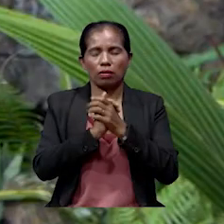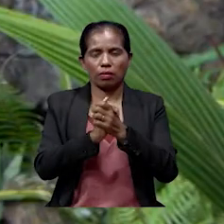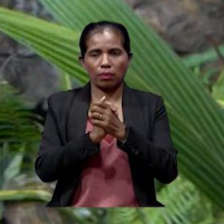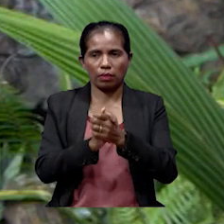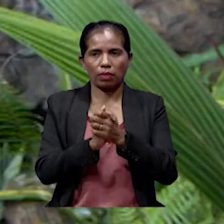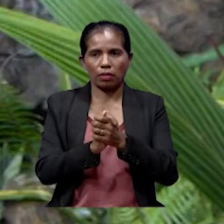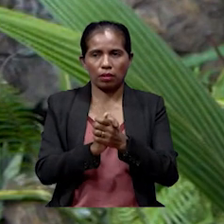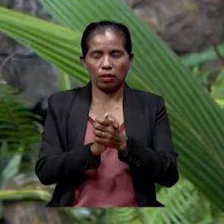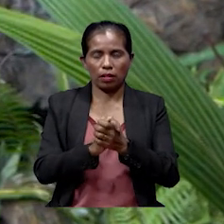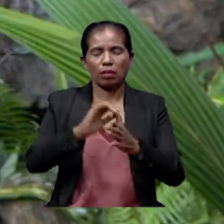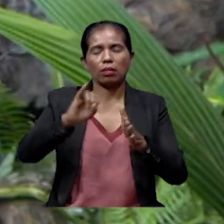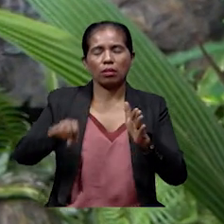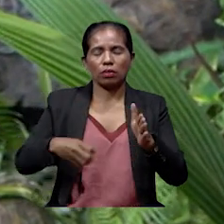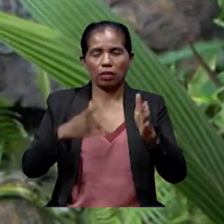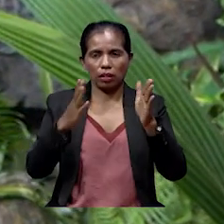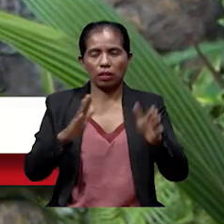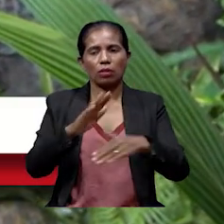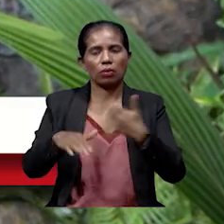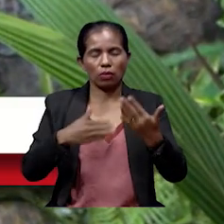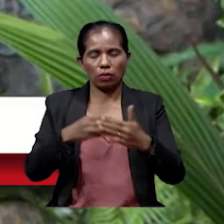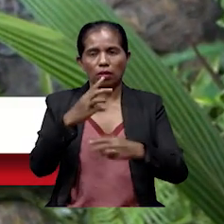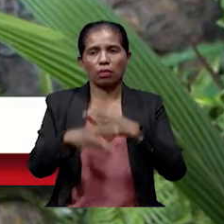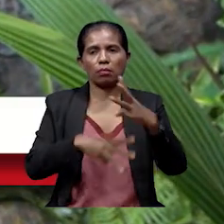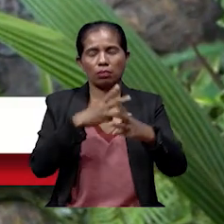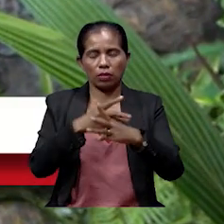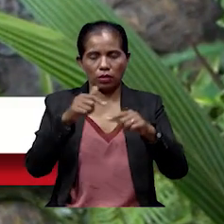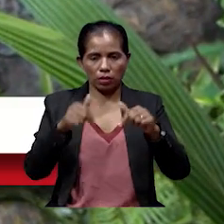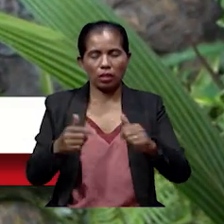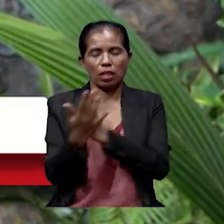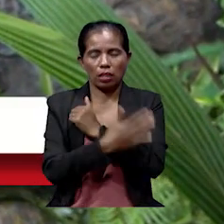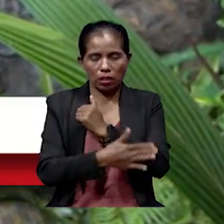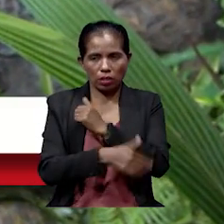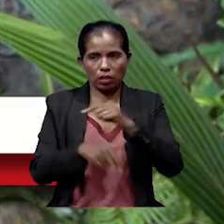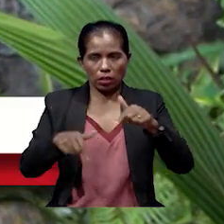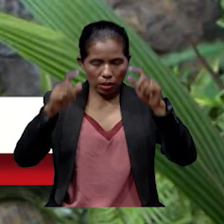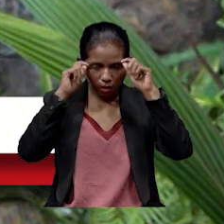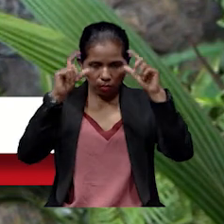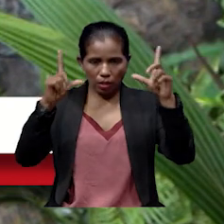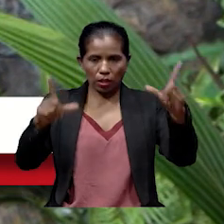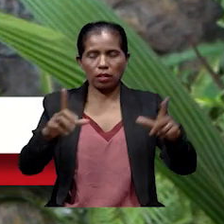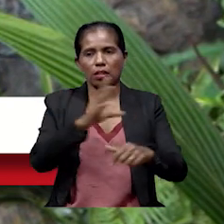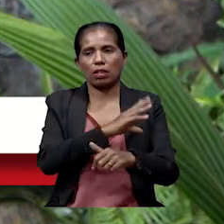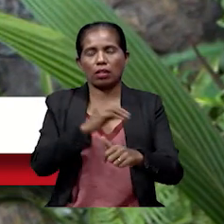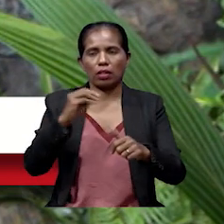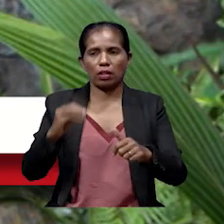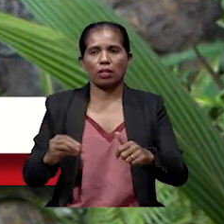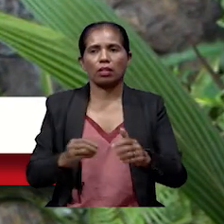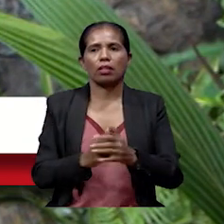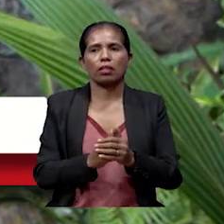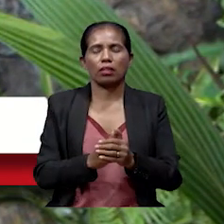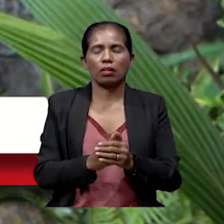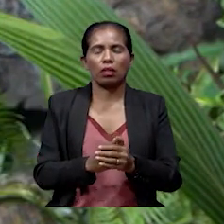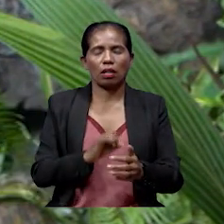ba jornalista Sira o todo e a mundo ne. E a Railaran, e Timor-Leste, e a Southeast